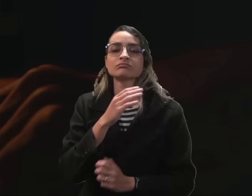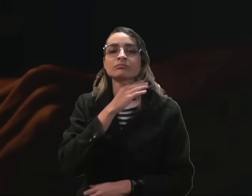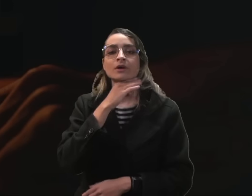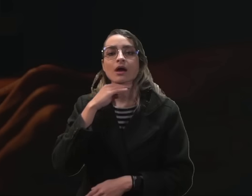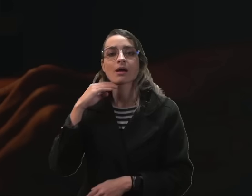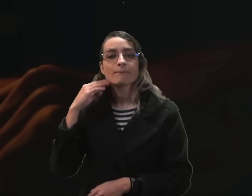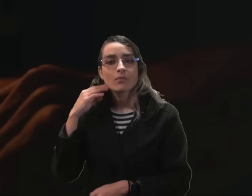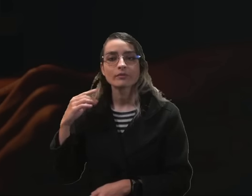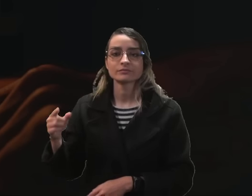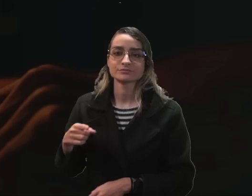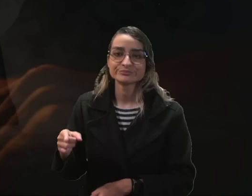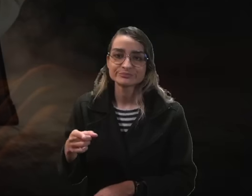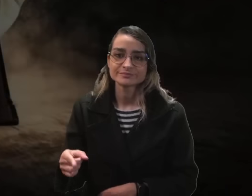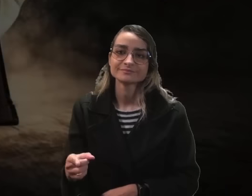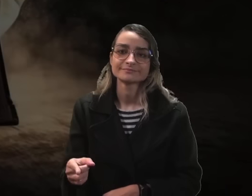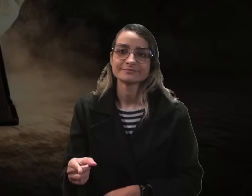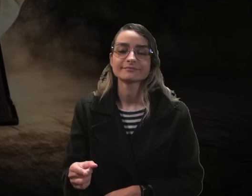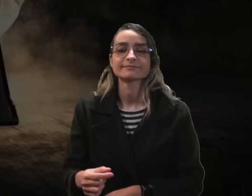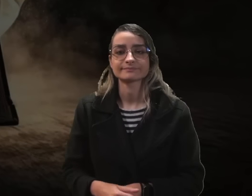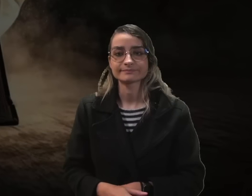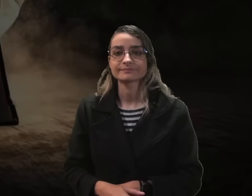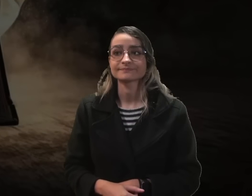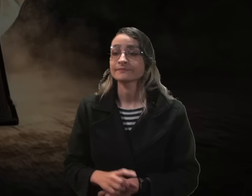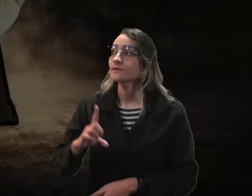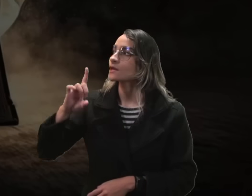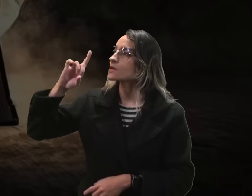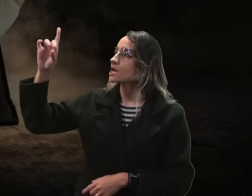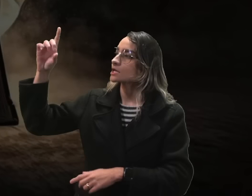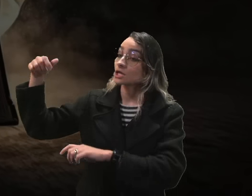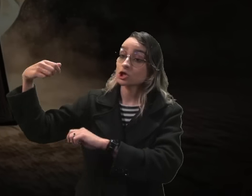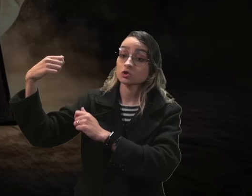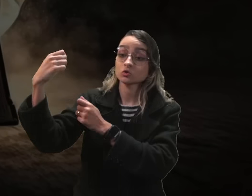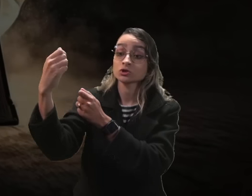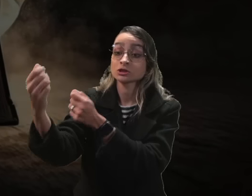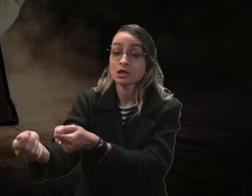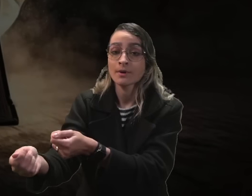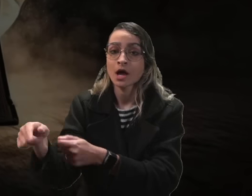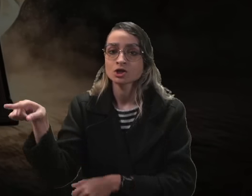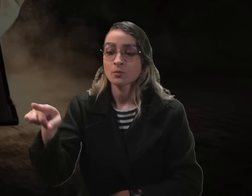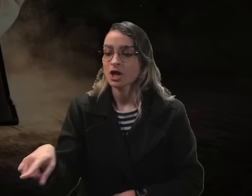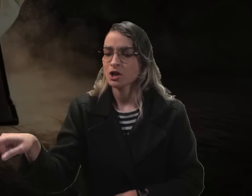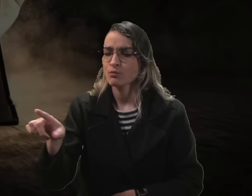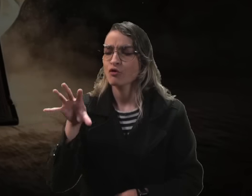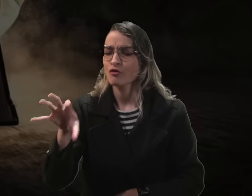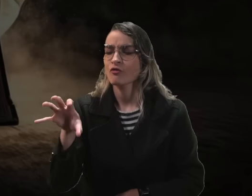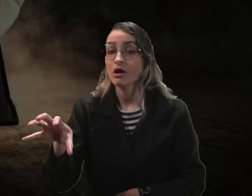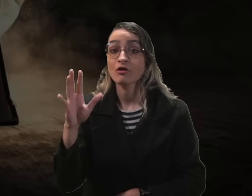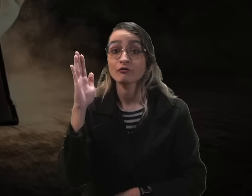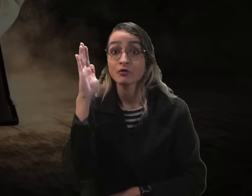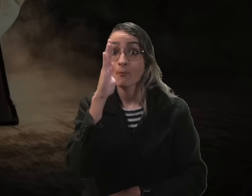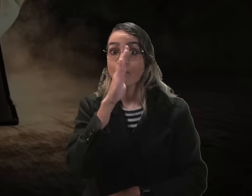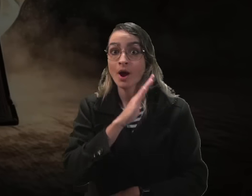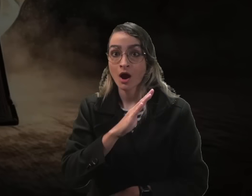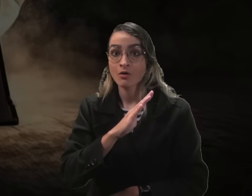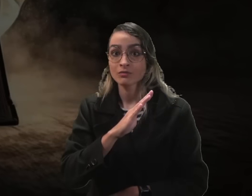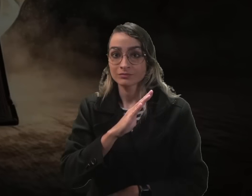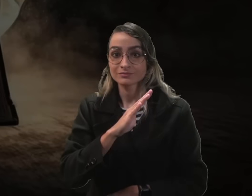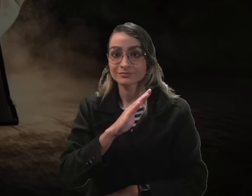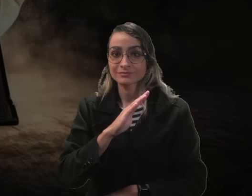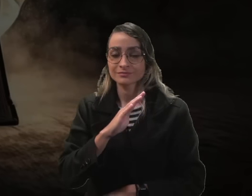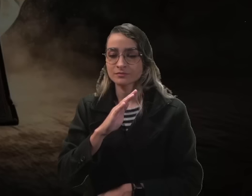derramará as sete últimas pragas sobre o Egito moderno sobre a Babilônia escatológica conforme a Bíblia